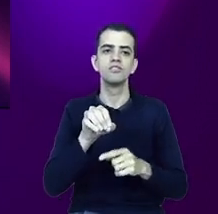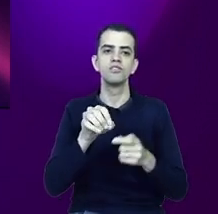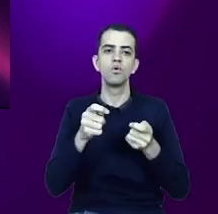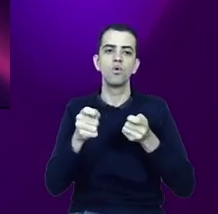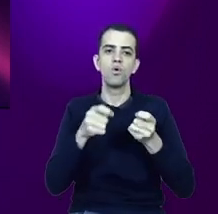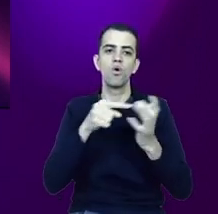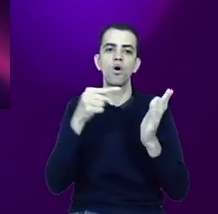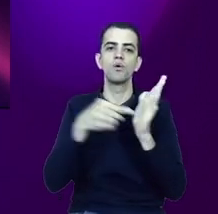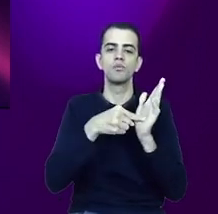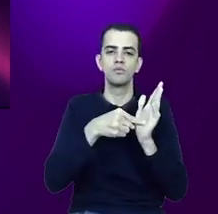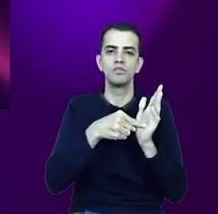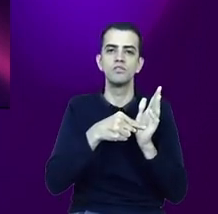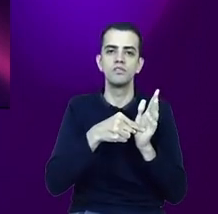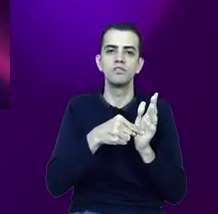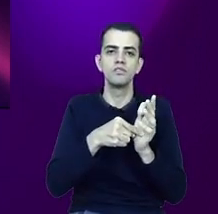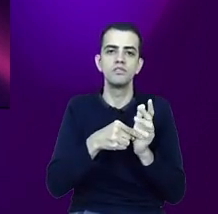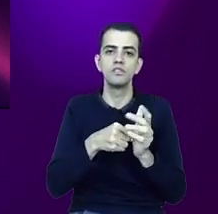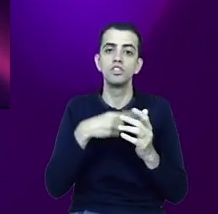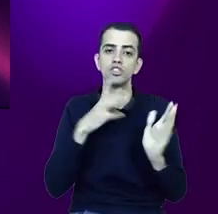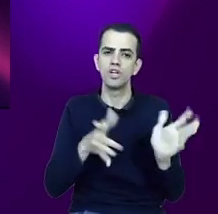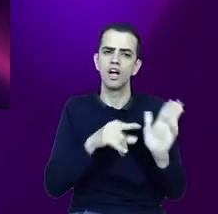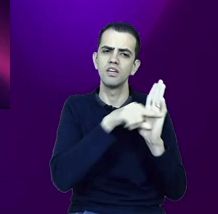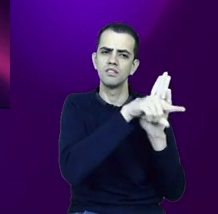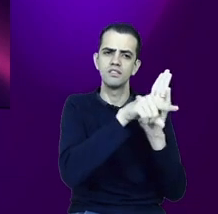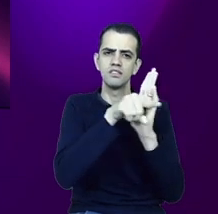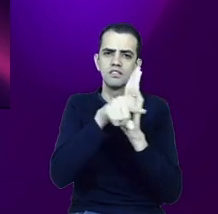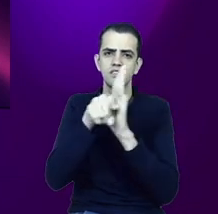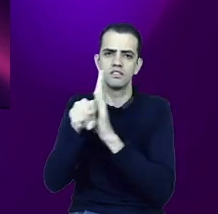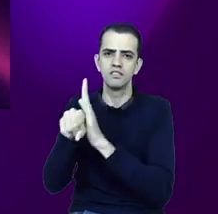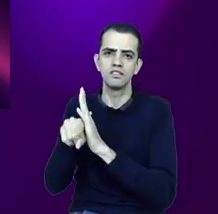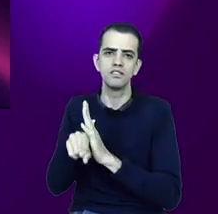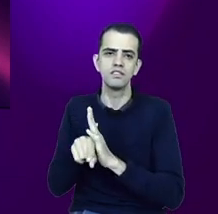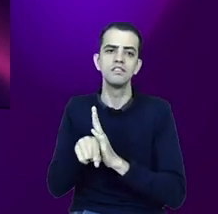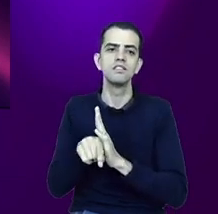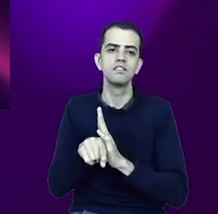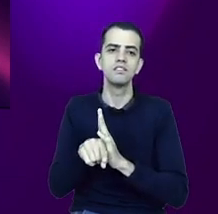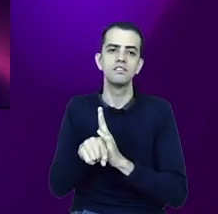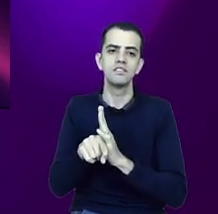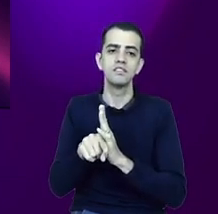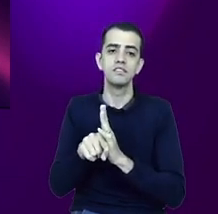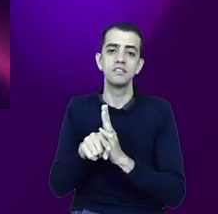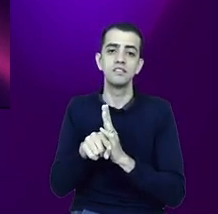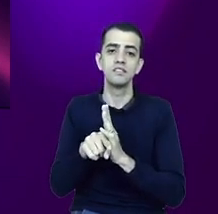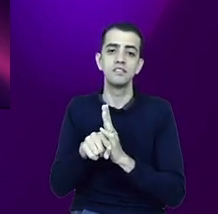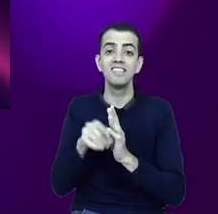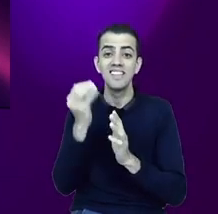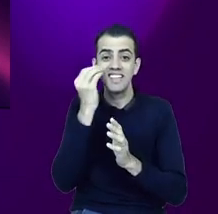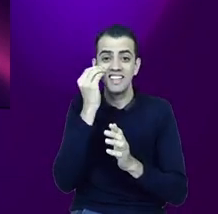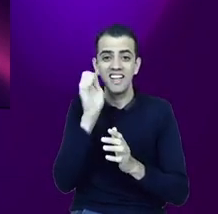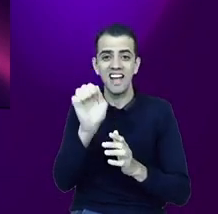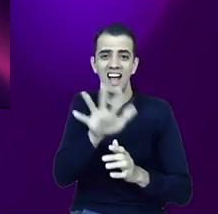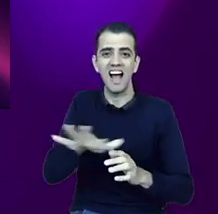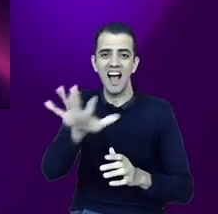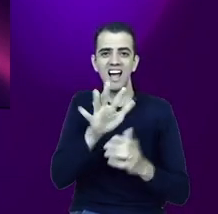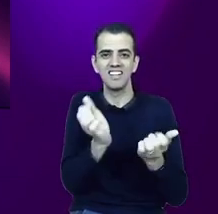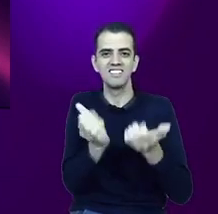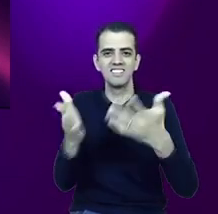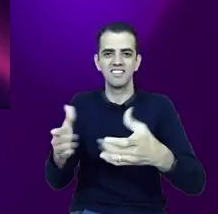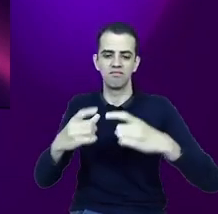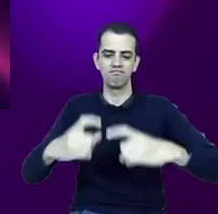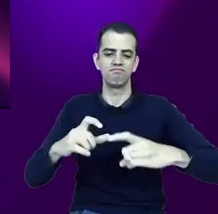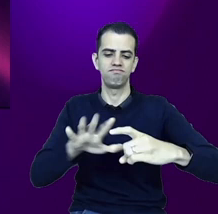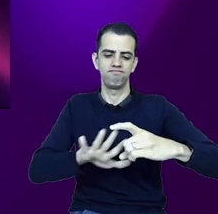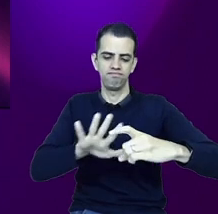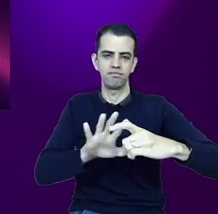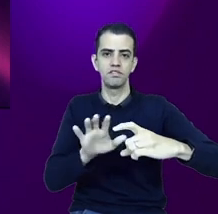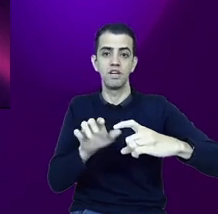dela. O que tem se pesquisado são com relação a irradiar áreas externas ao campo, né? Ou